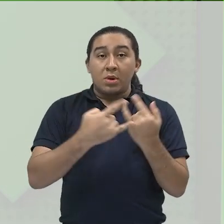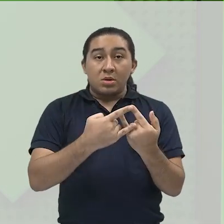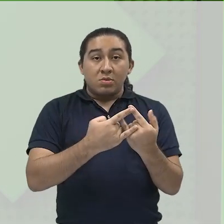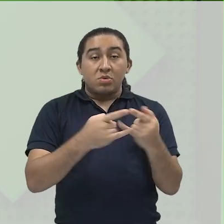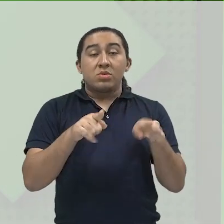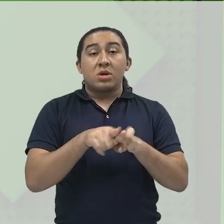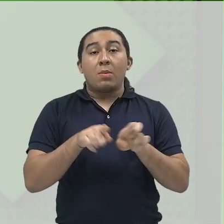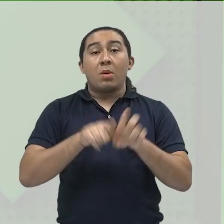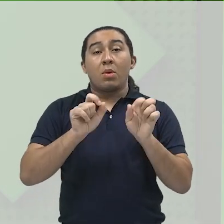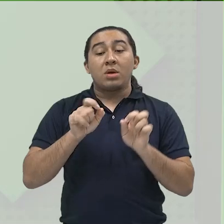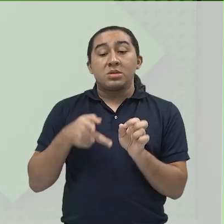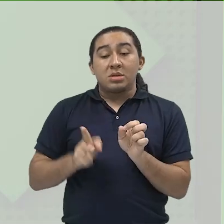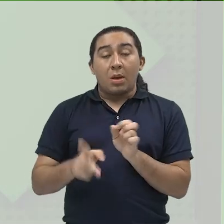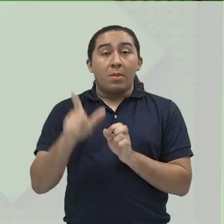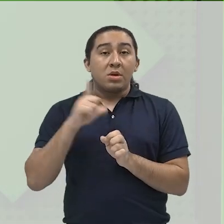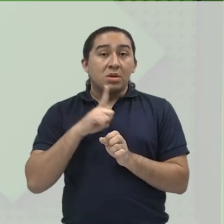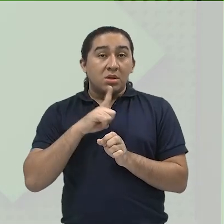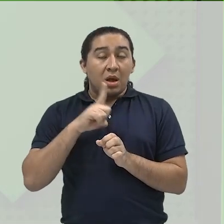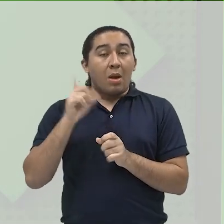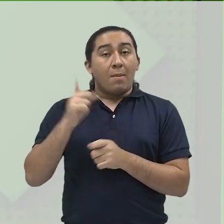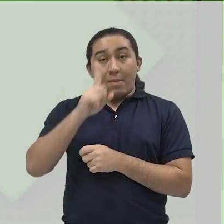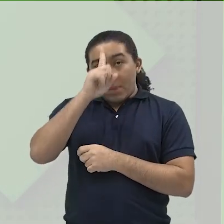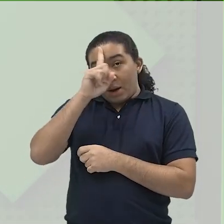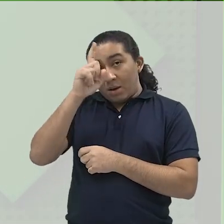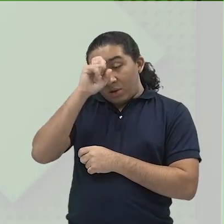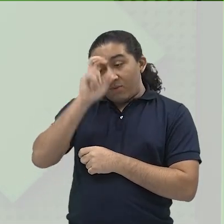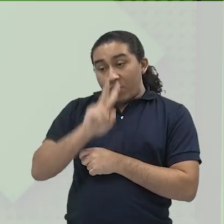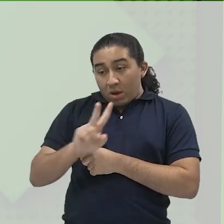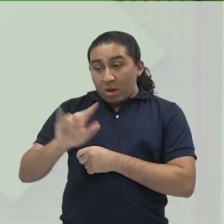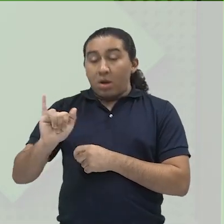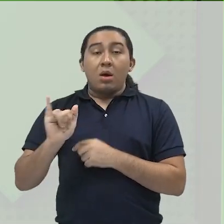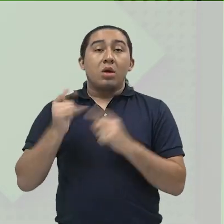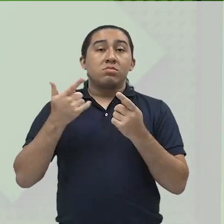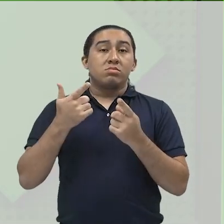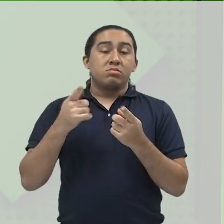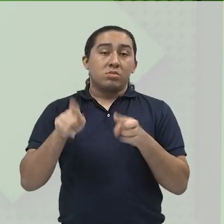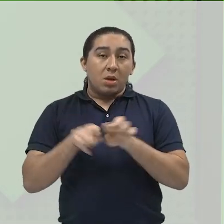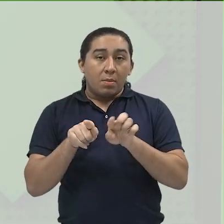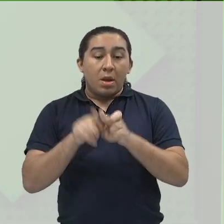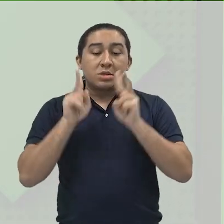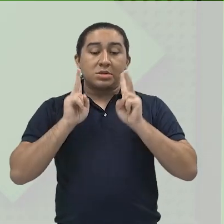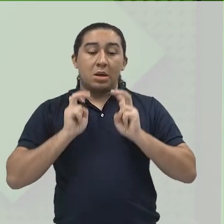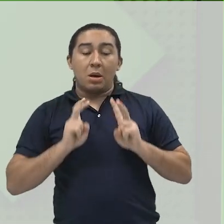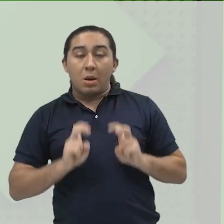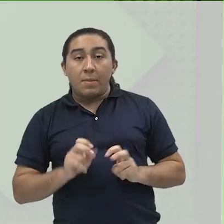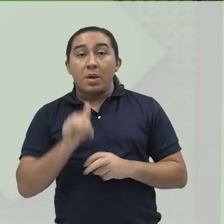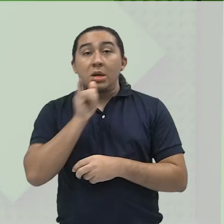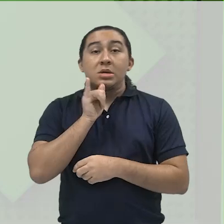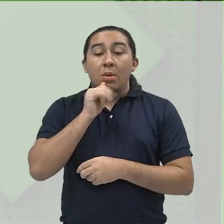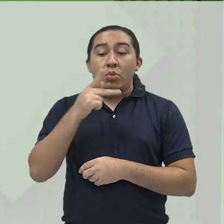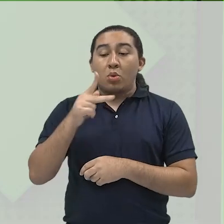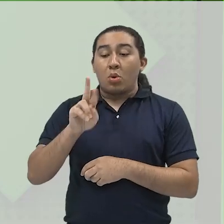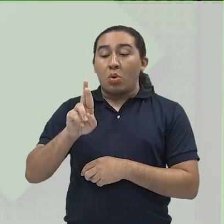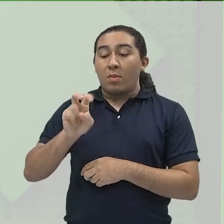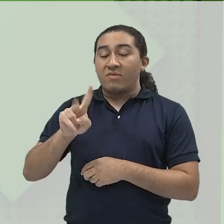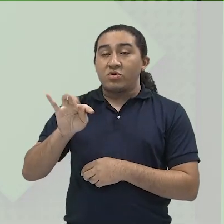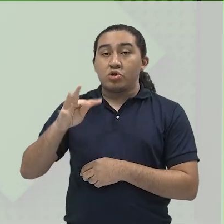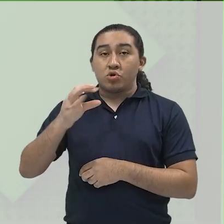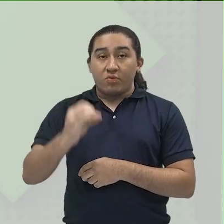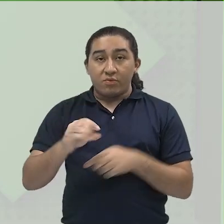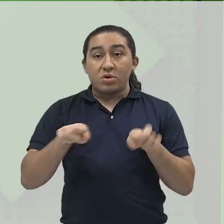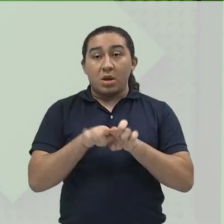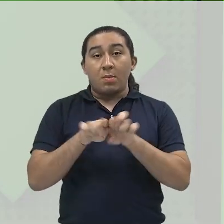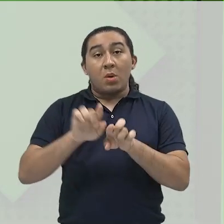também sempre fazer o acompanhamento médico, fazendo ali os exames, né? Como no caso o preventivo, também conhecido como